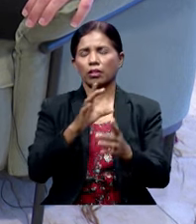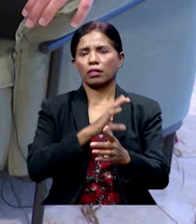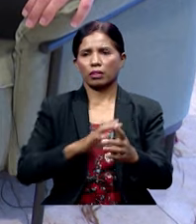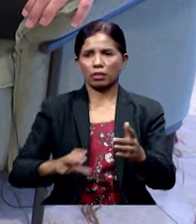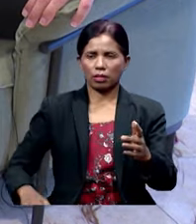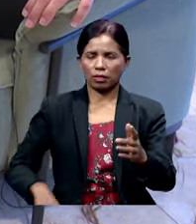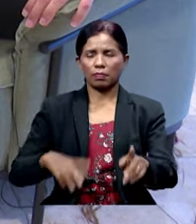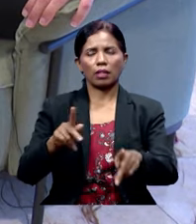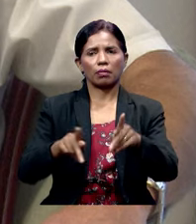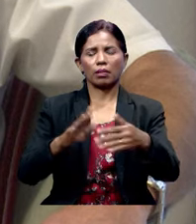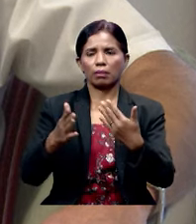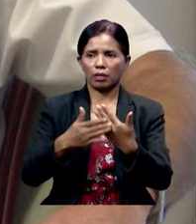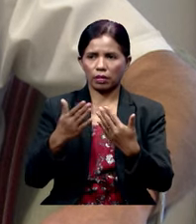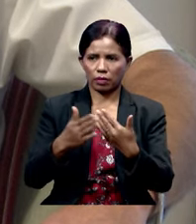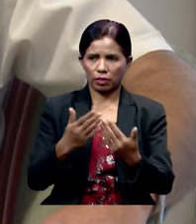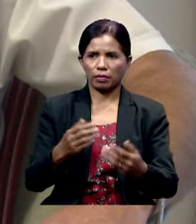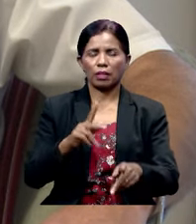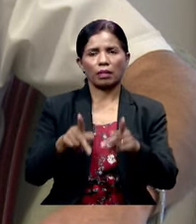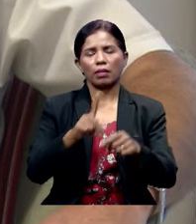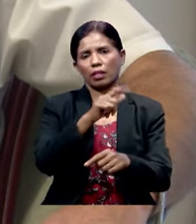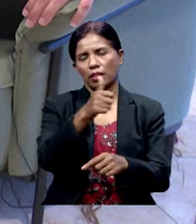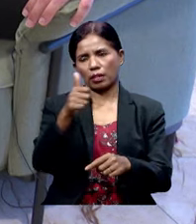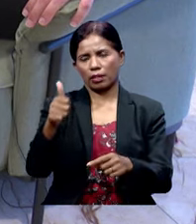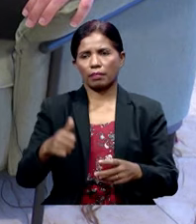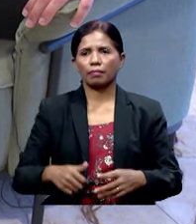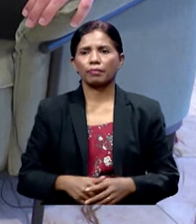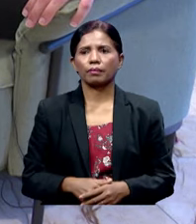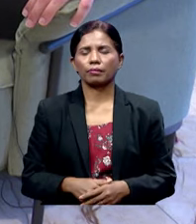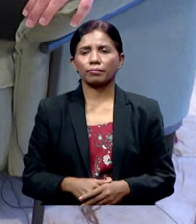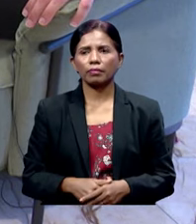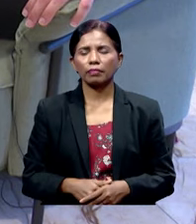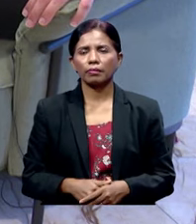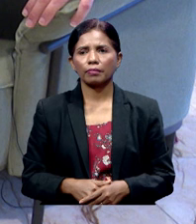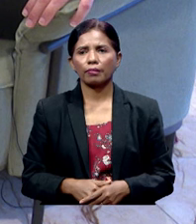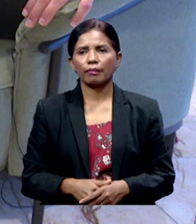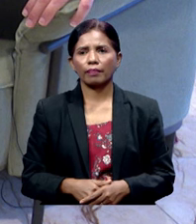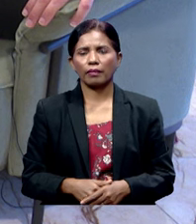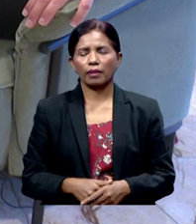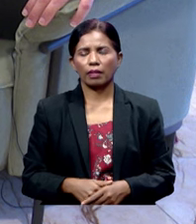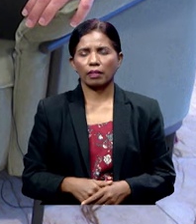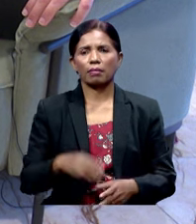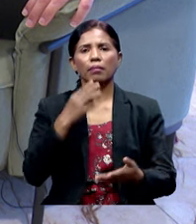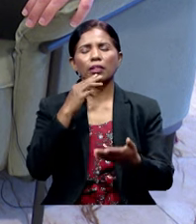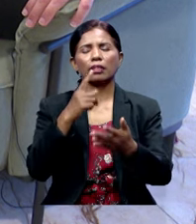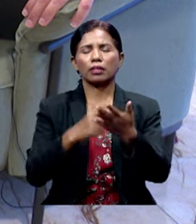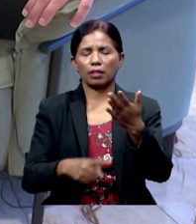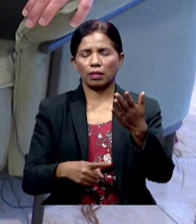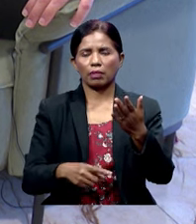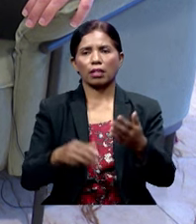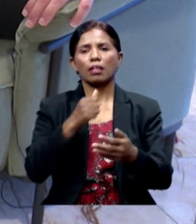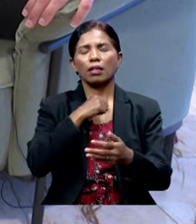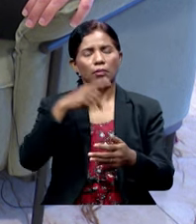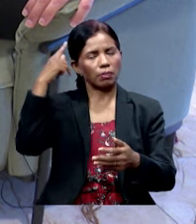ao povo simples a cada pessoa por último Senhor qual é a mensagem principal que o Papa gostaria de